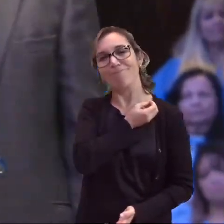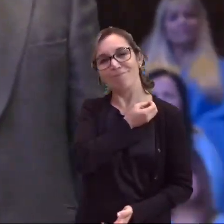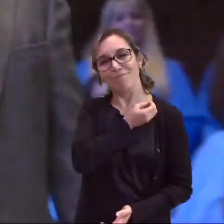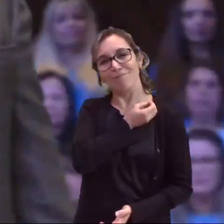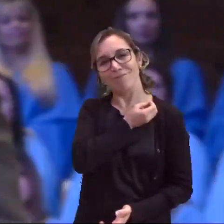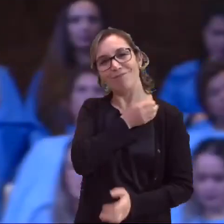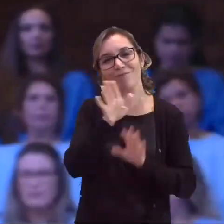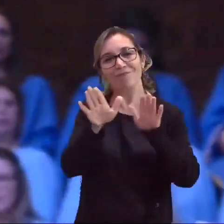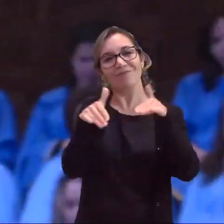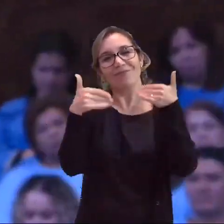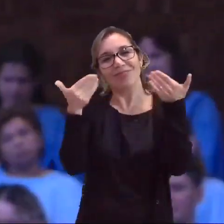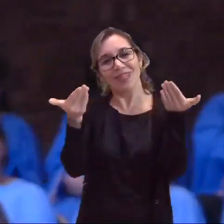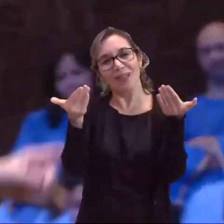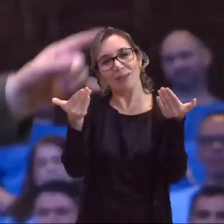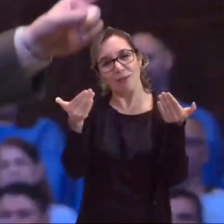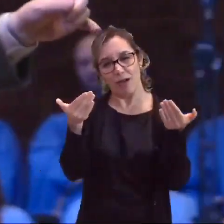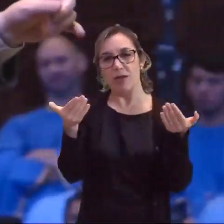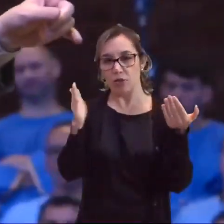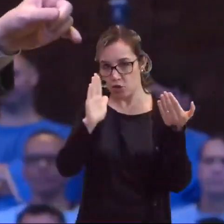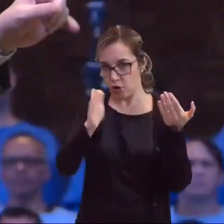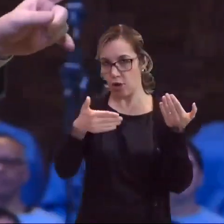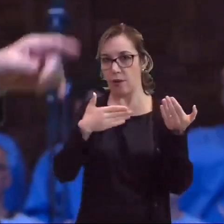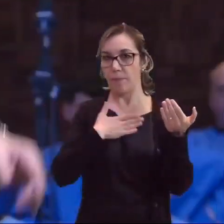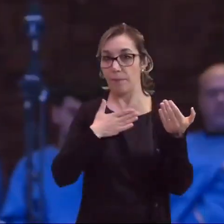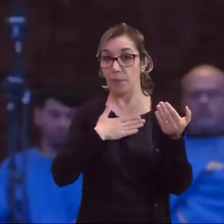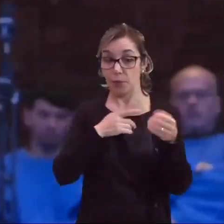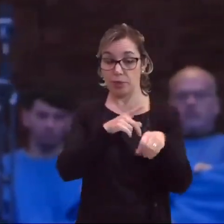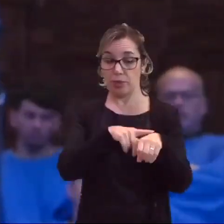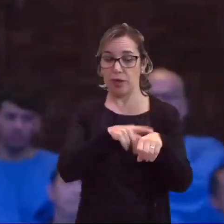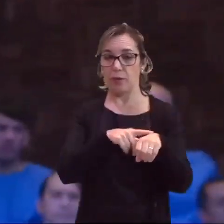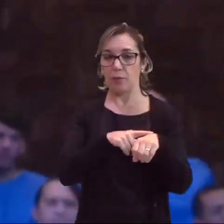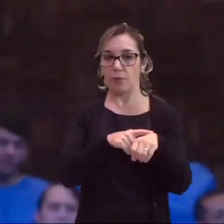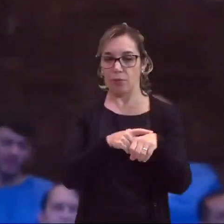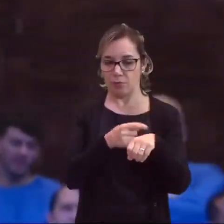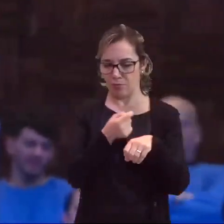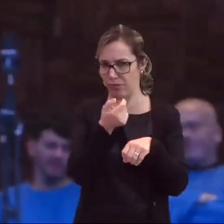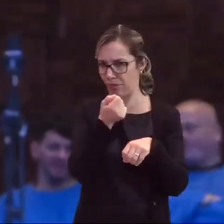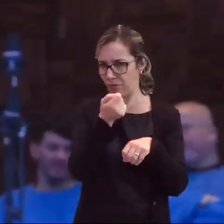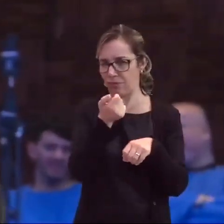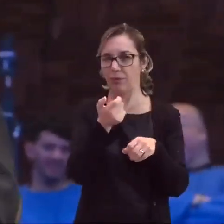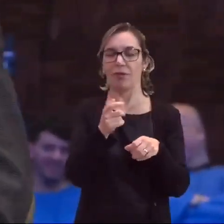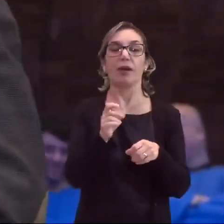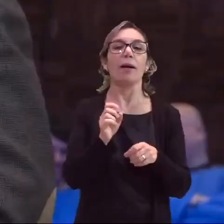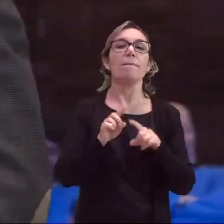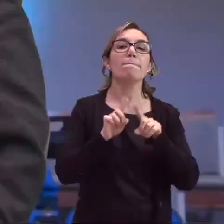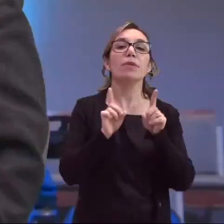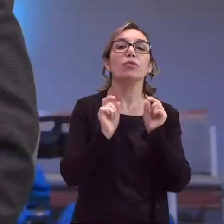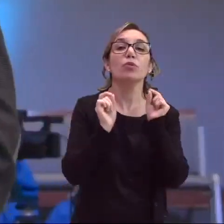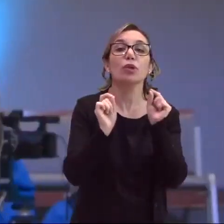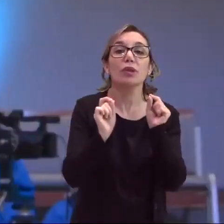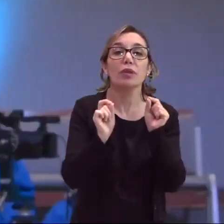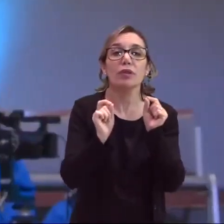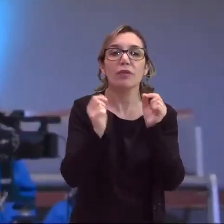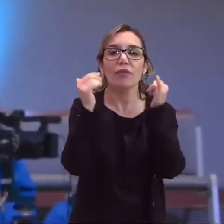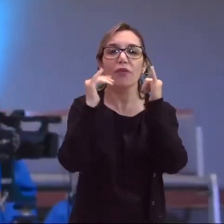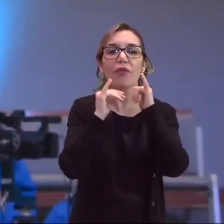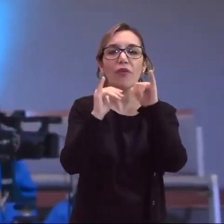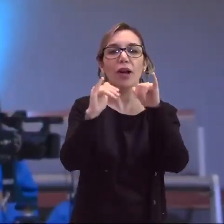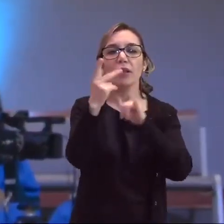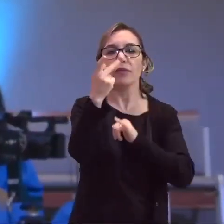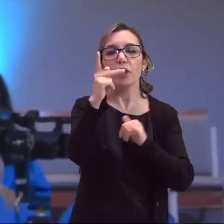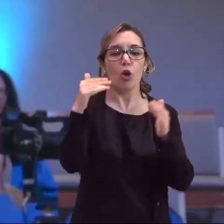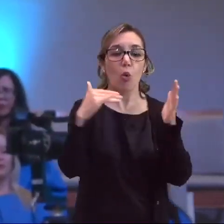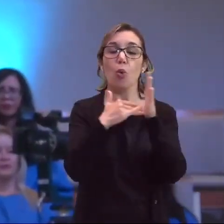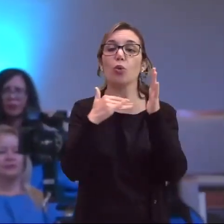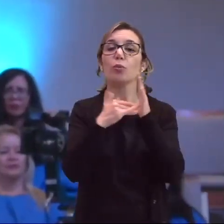queria concluir aqui que meu tempo acabou você tem menos tempo agora viu Tá mas eu queria concluir agora dizendo para